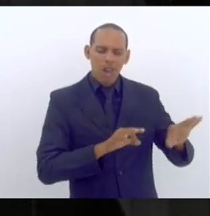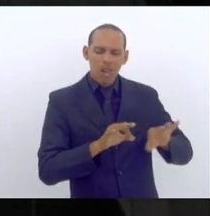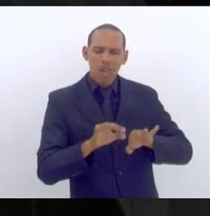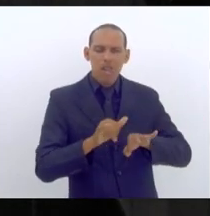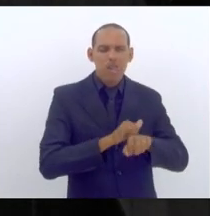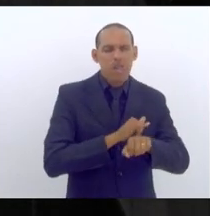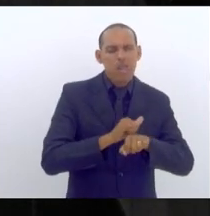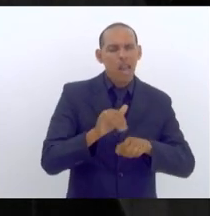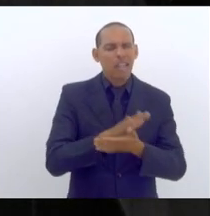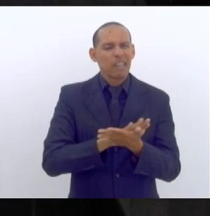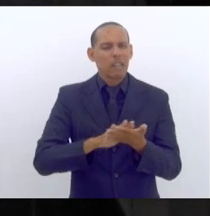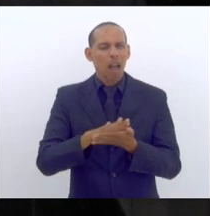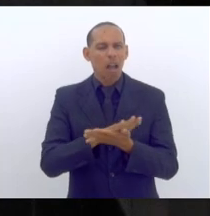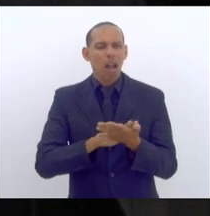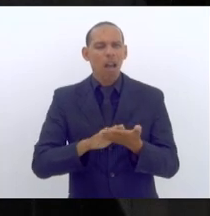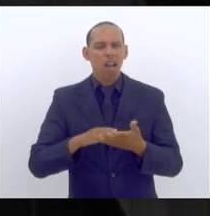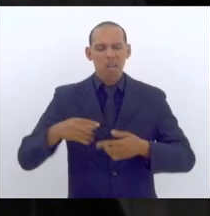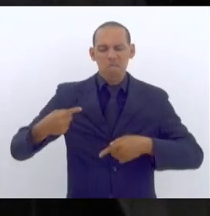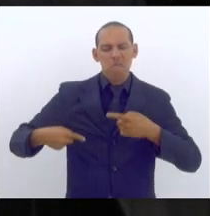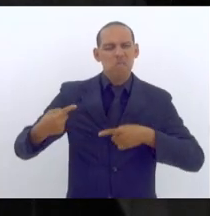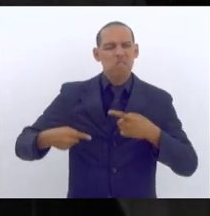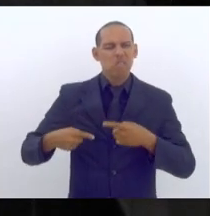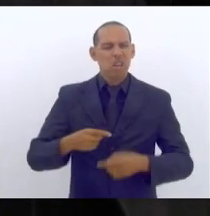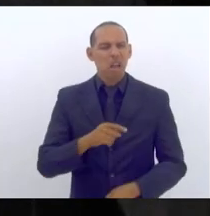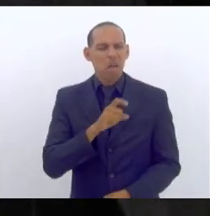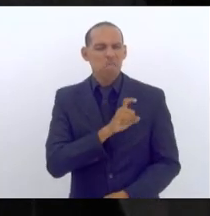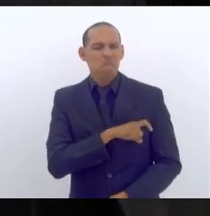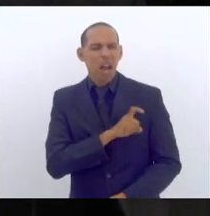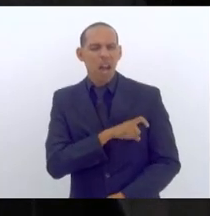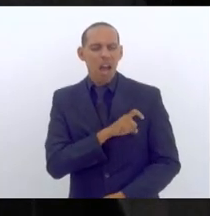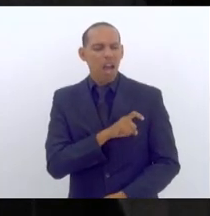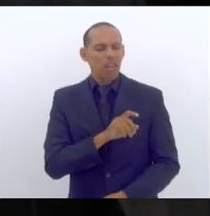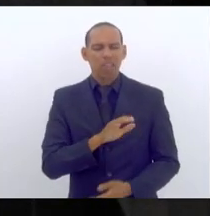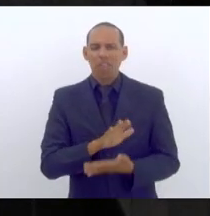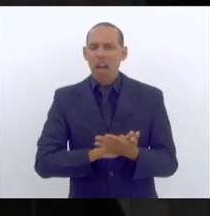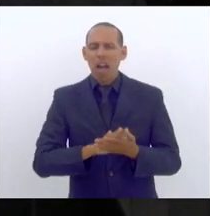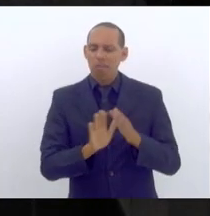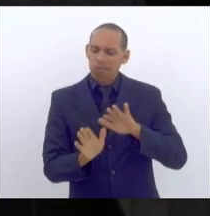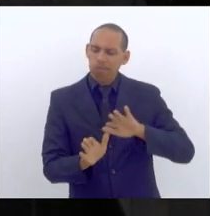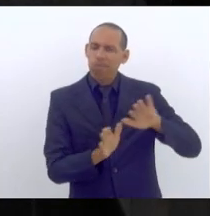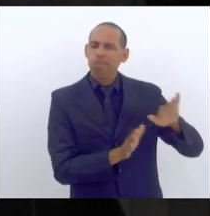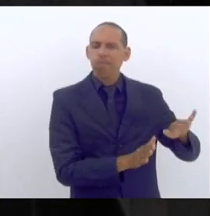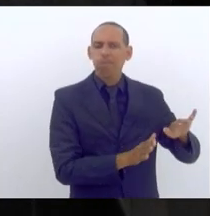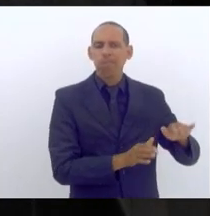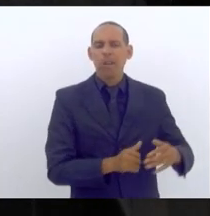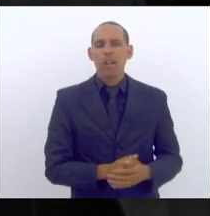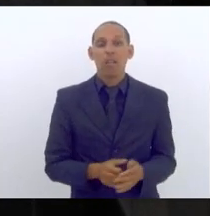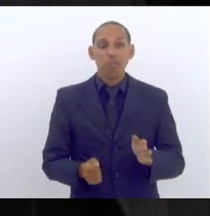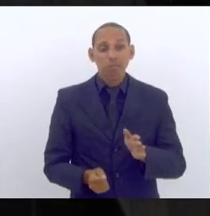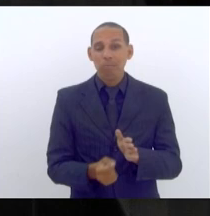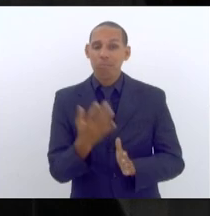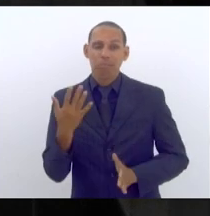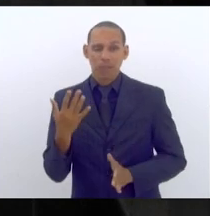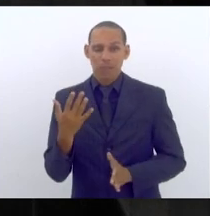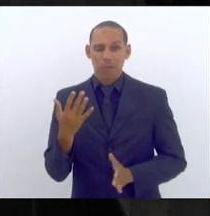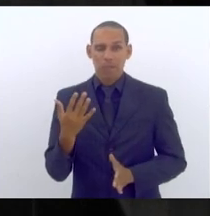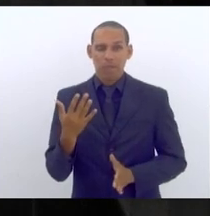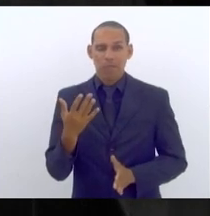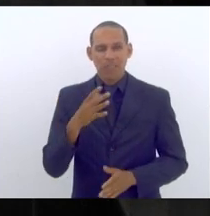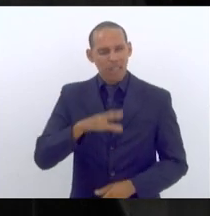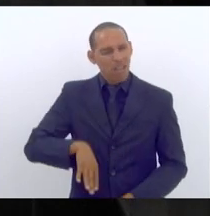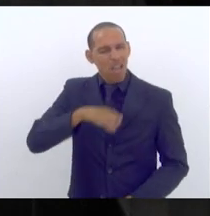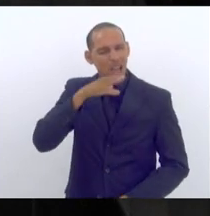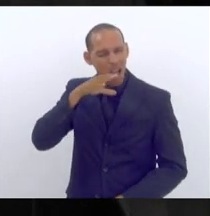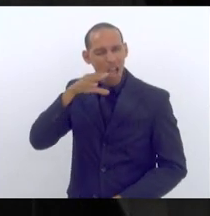políticas e perversas muitas das vezes permitido pelos adultos